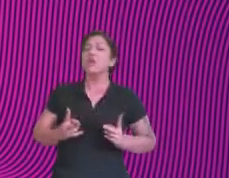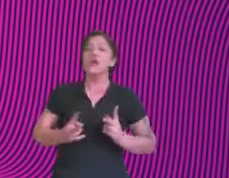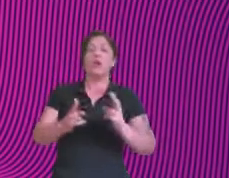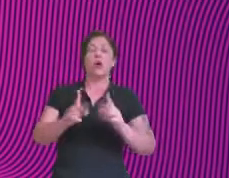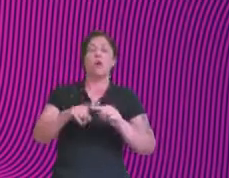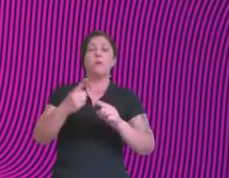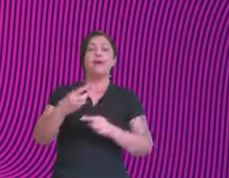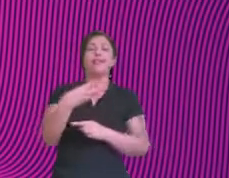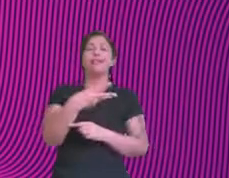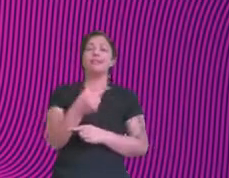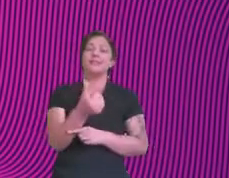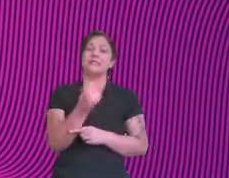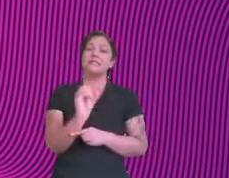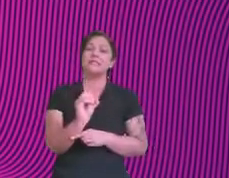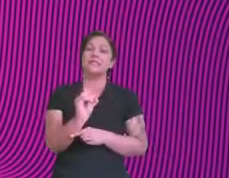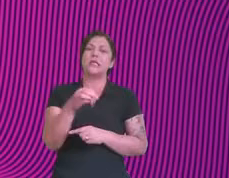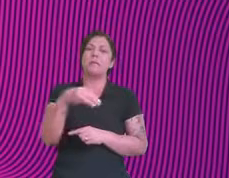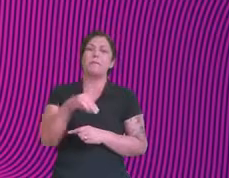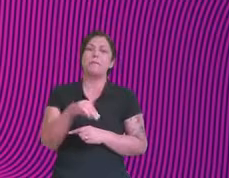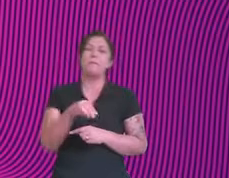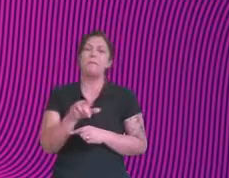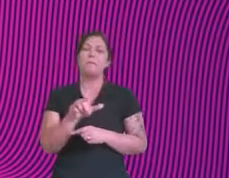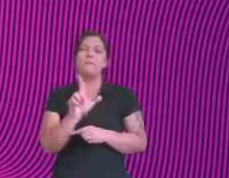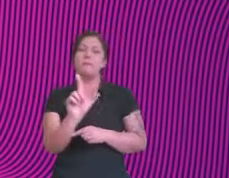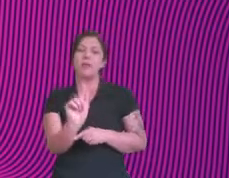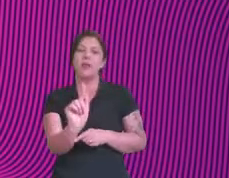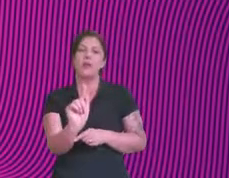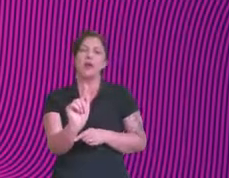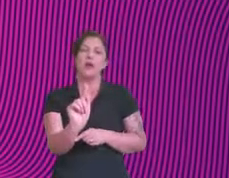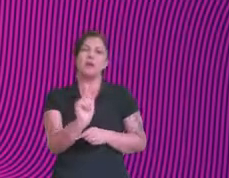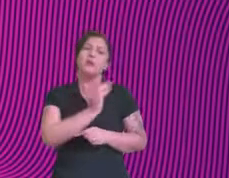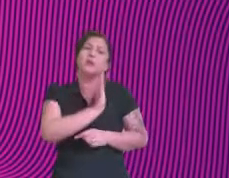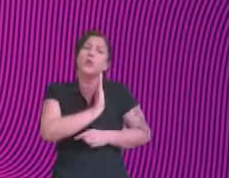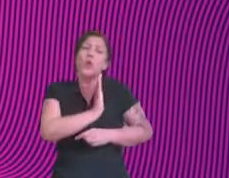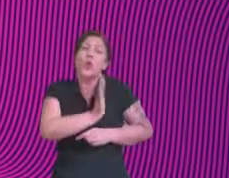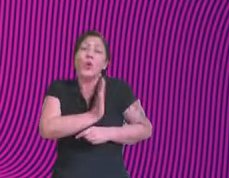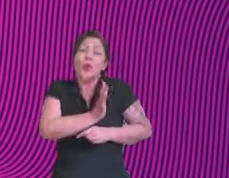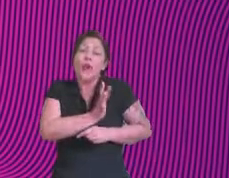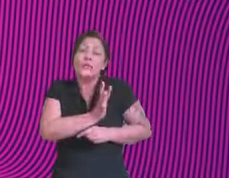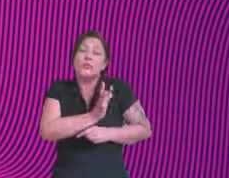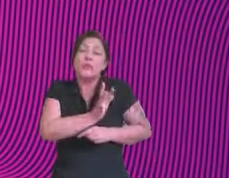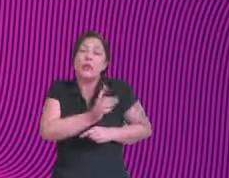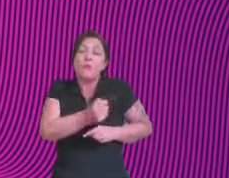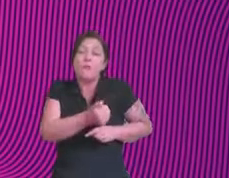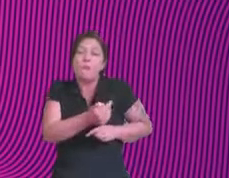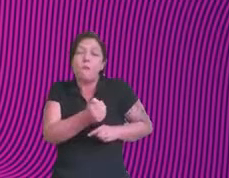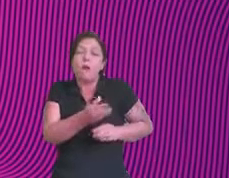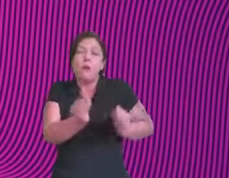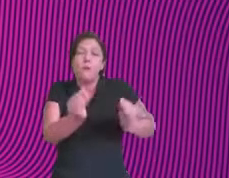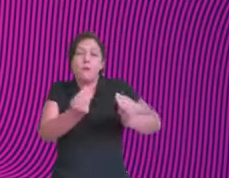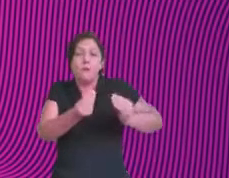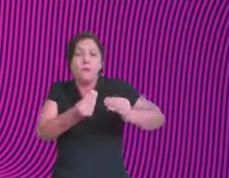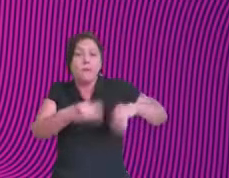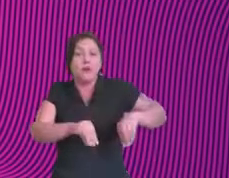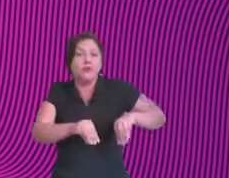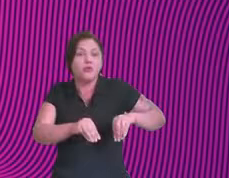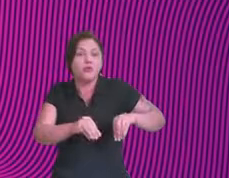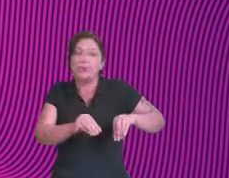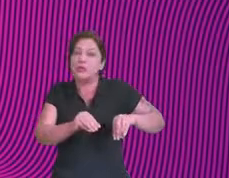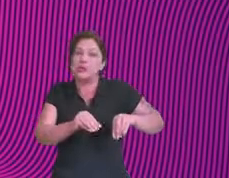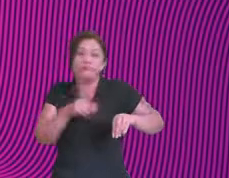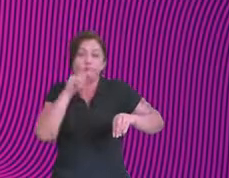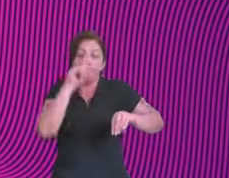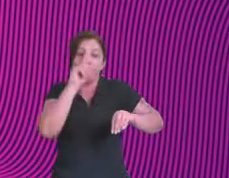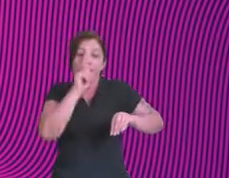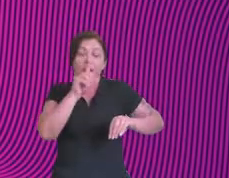quadrado. Eu não sei se é por evaporação, menor concentração, que aí se... Então, assim, esse talvez, eu acho que